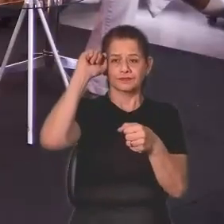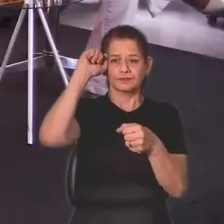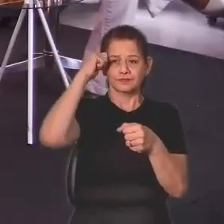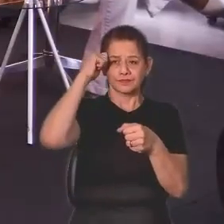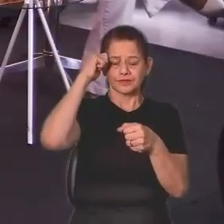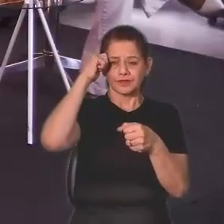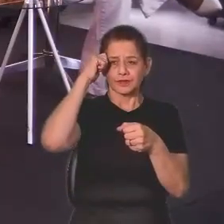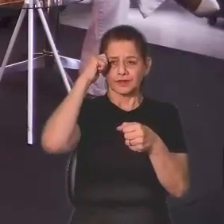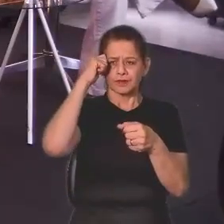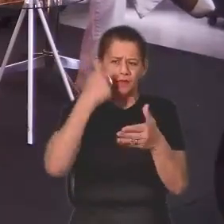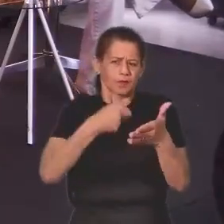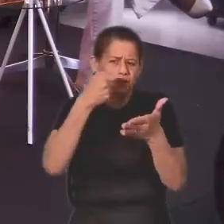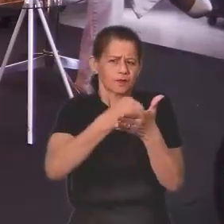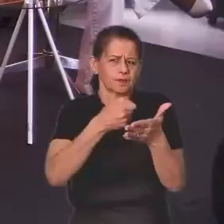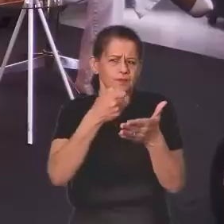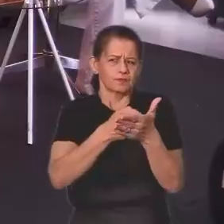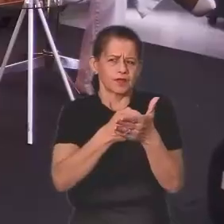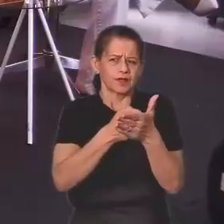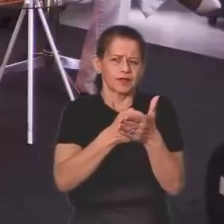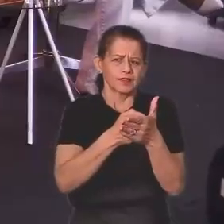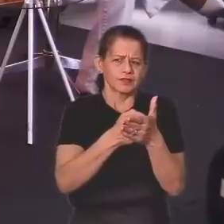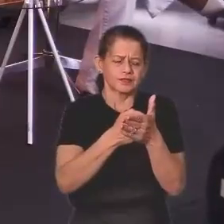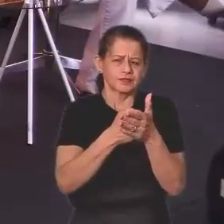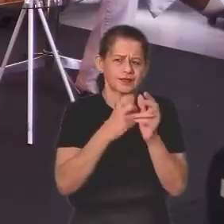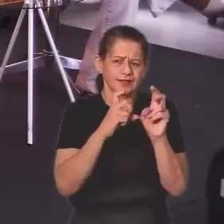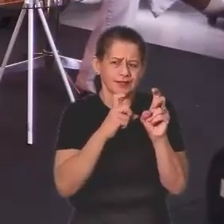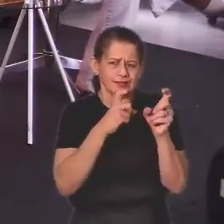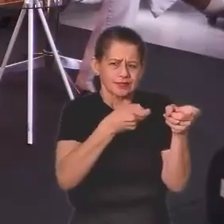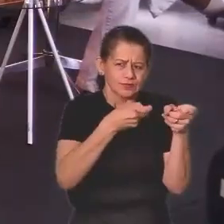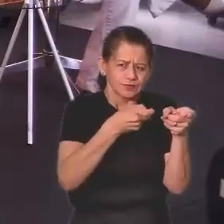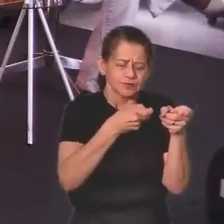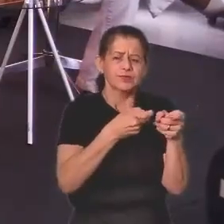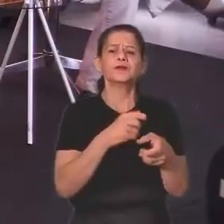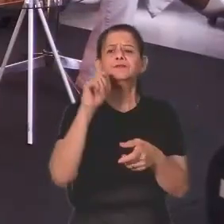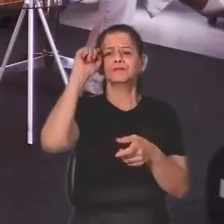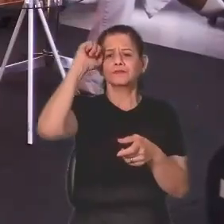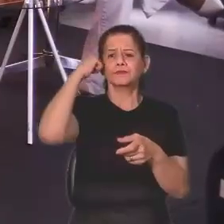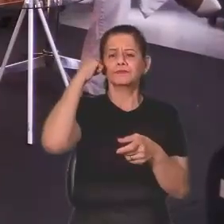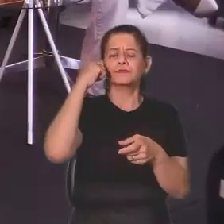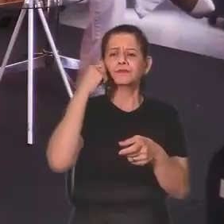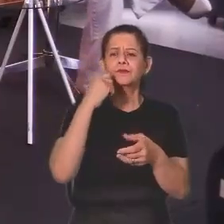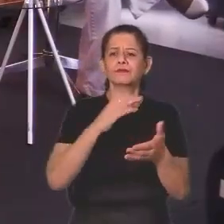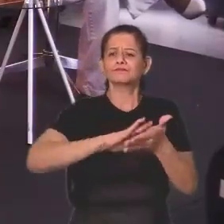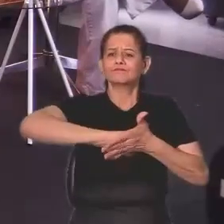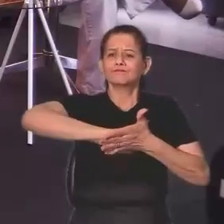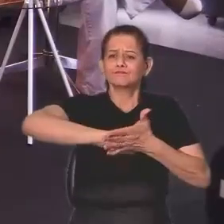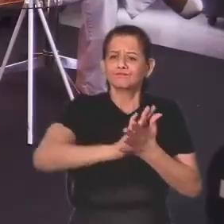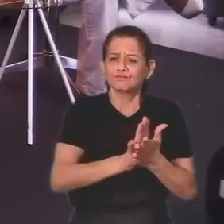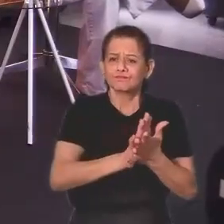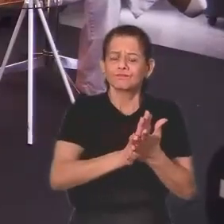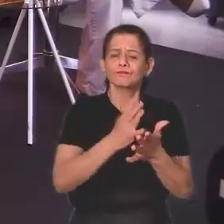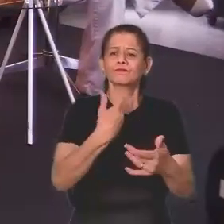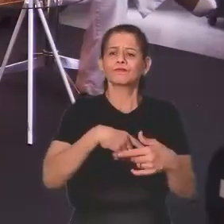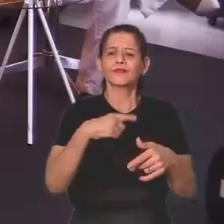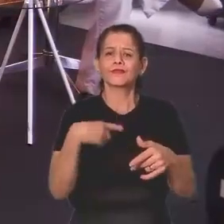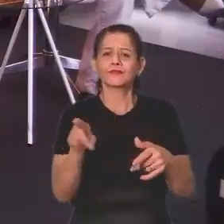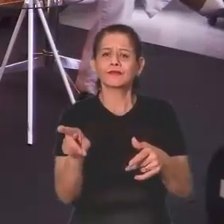Violência. E nós estamos aqui para conversar um pouco sobre a escrita negra, né,